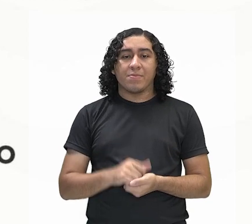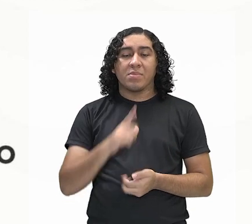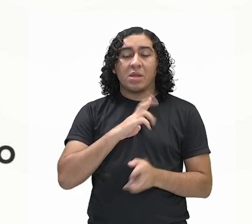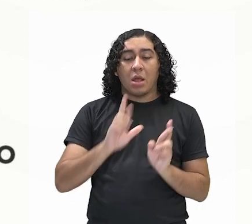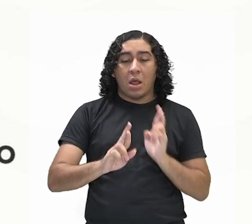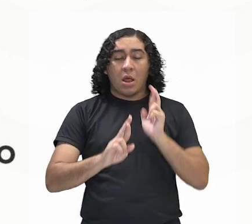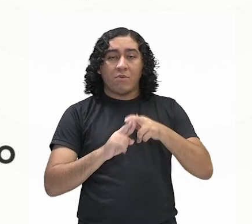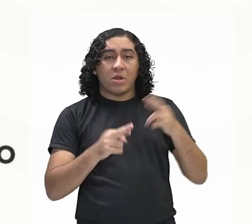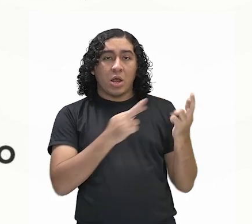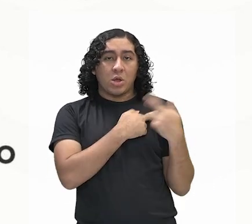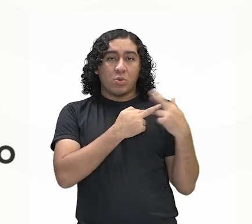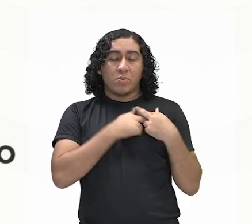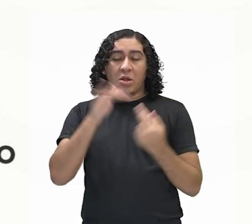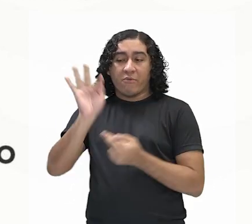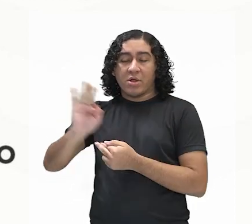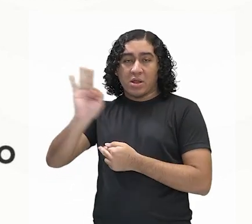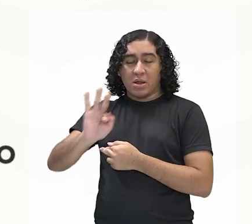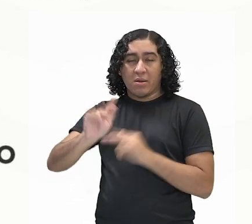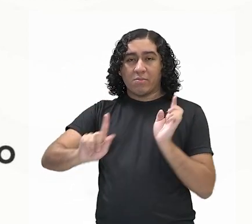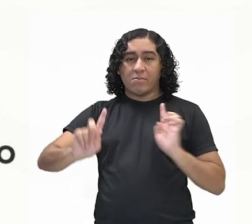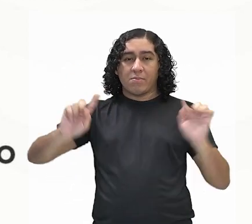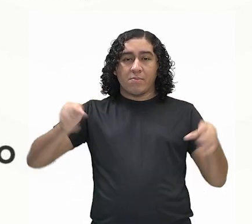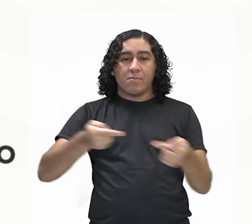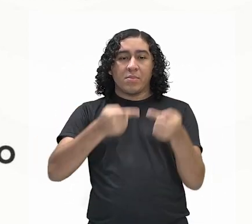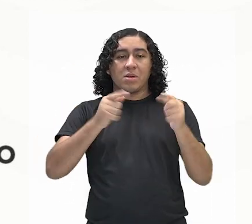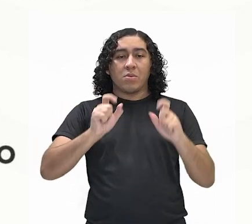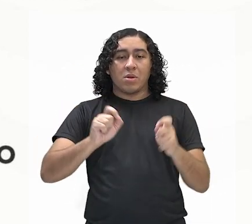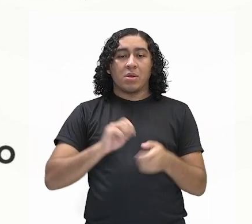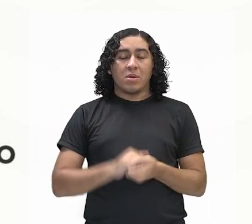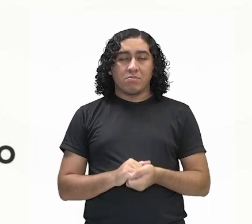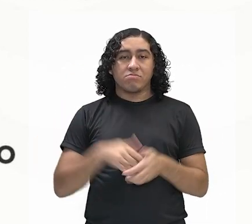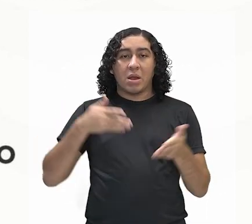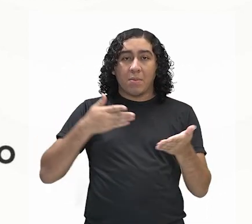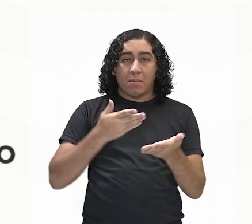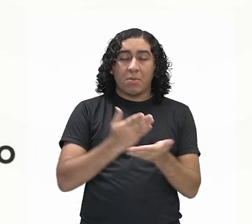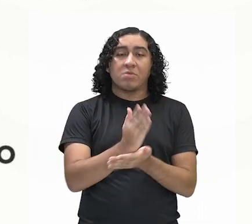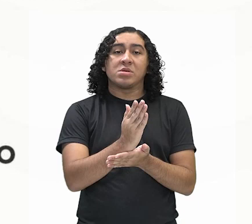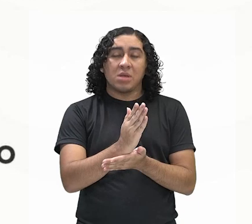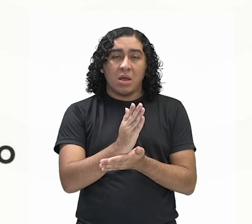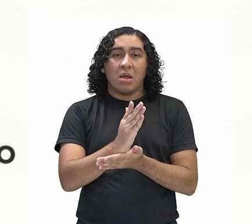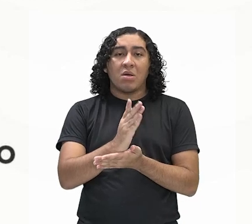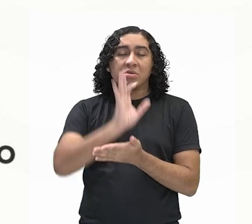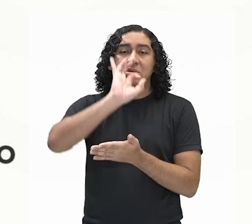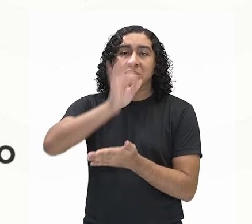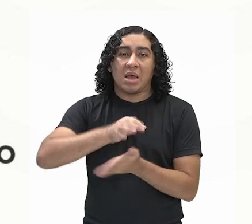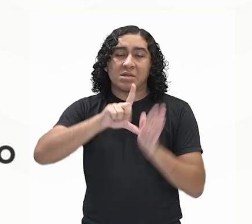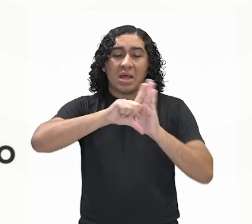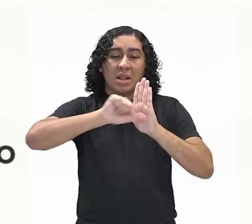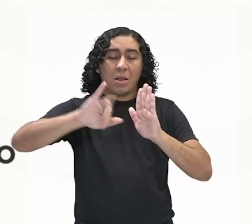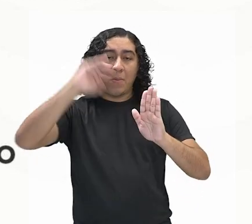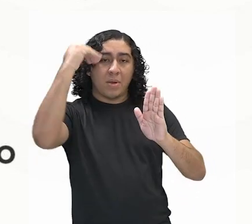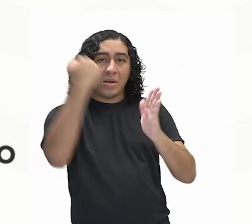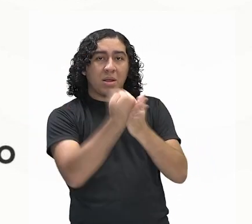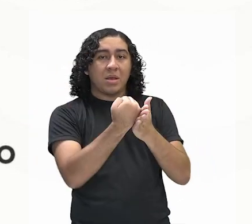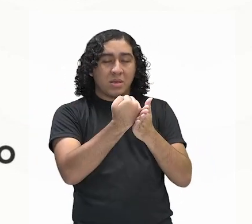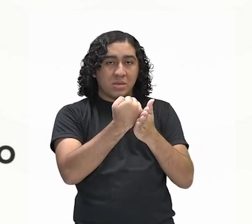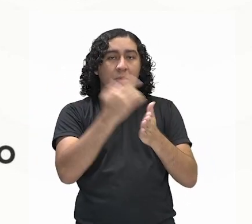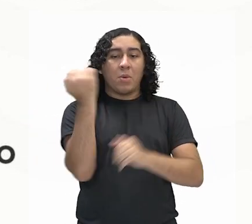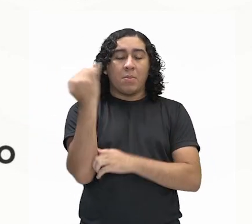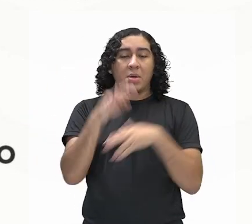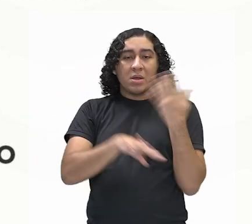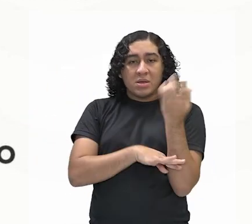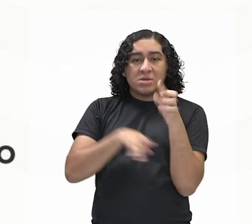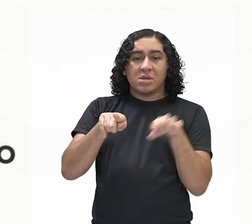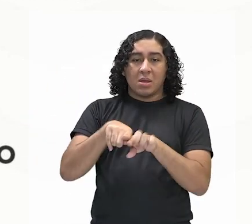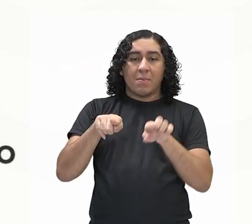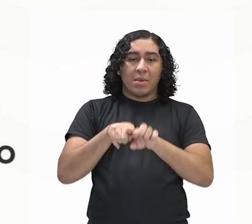federais relativas ao licenciamento ambiental, ao controle da qualidade ambiental, à autorização